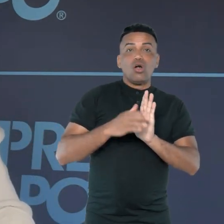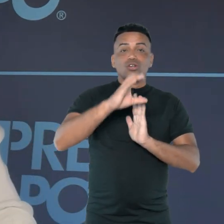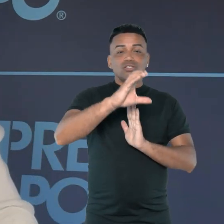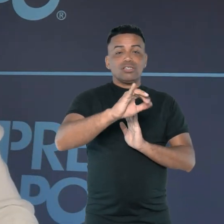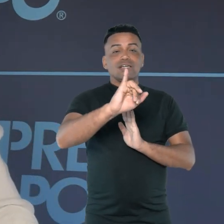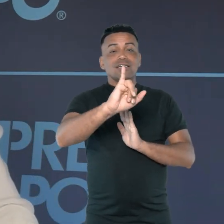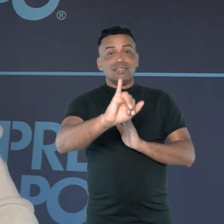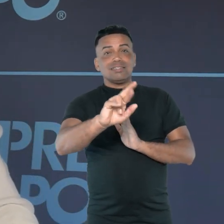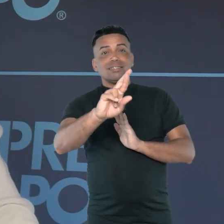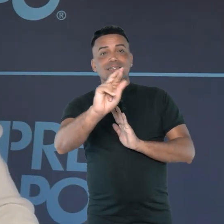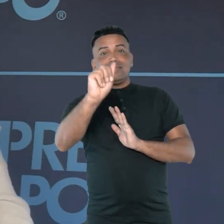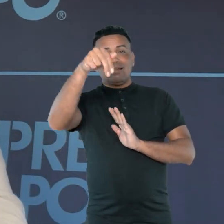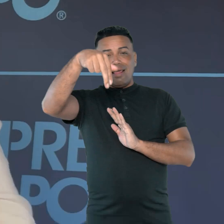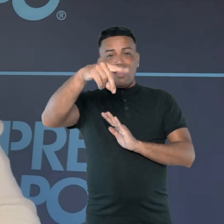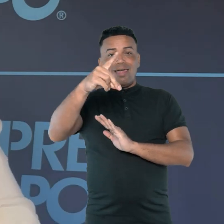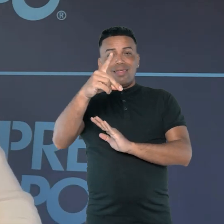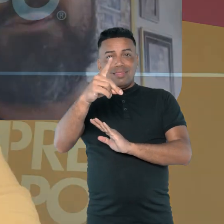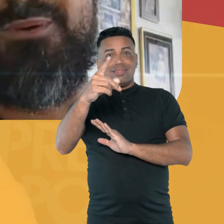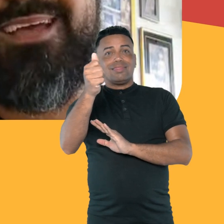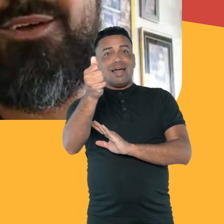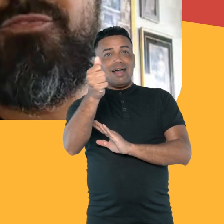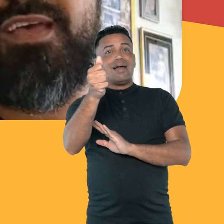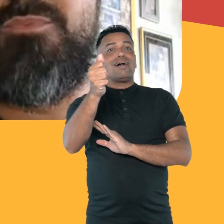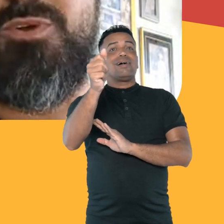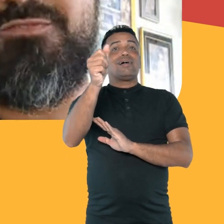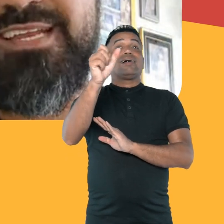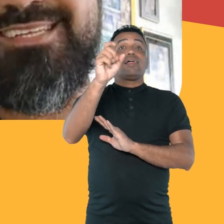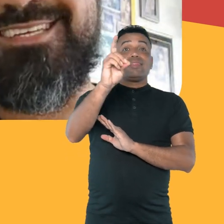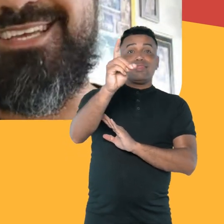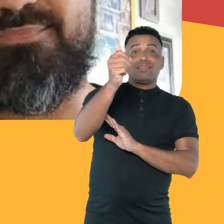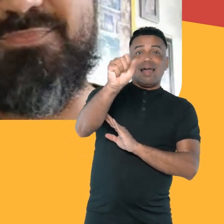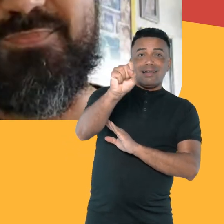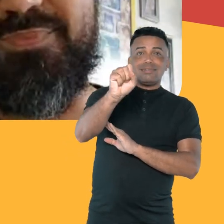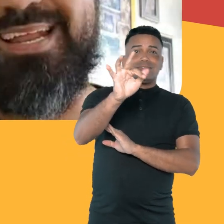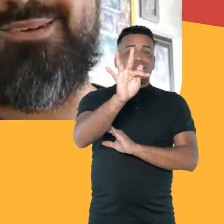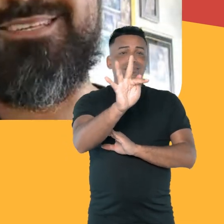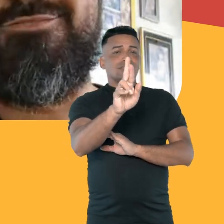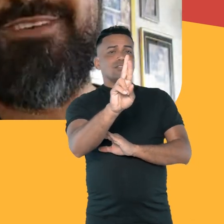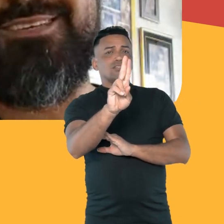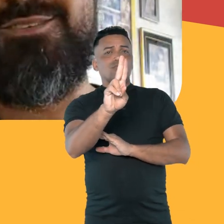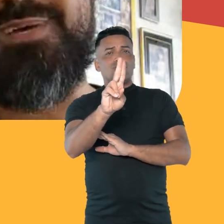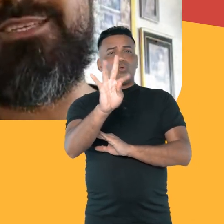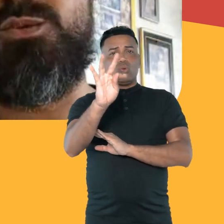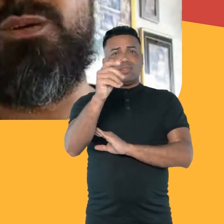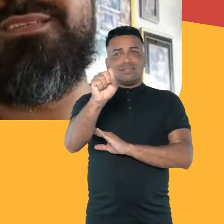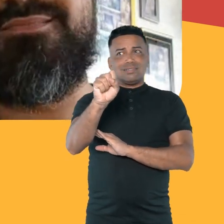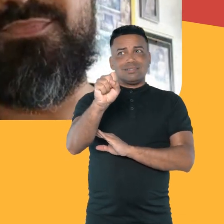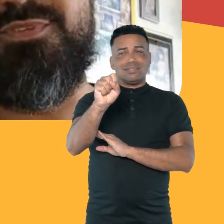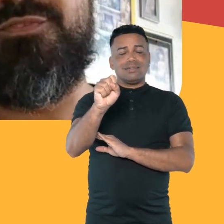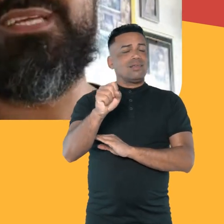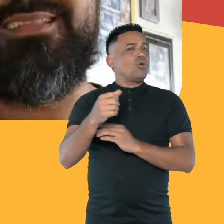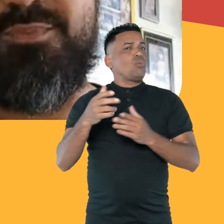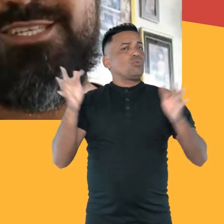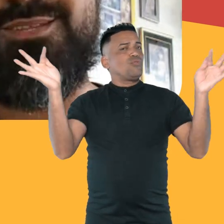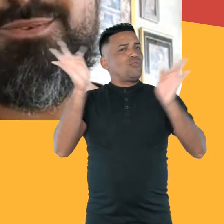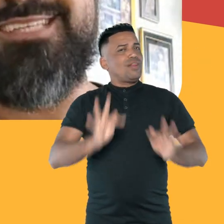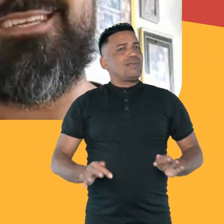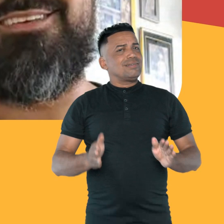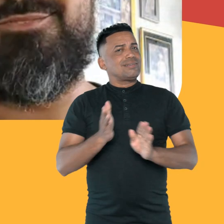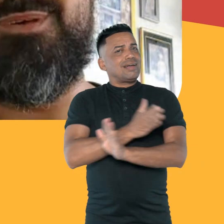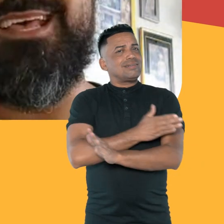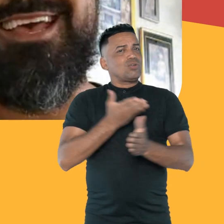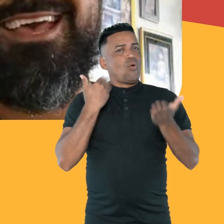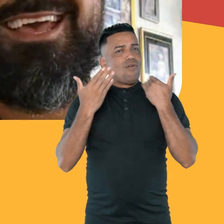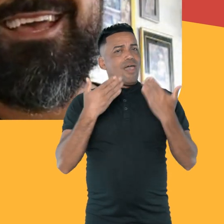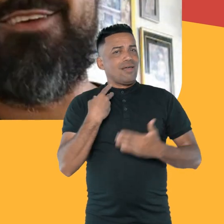das Frutas. Nossa, então, eu fiquei muito feliz aqui pela nossa conversa nos bastidores, de você ter me dito que